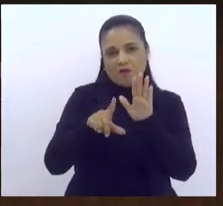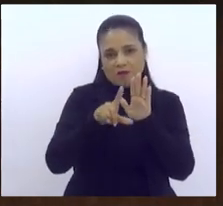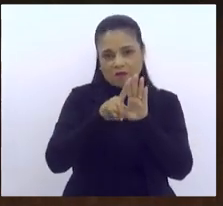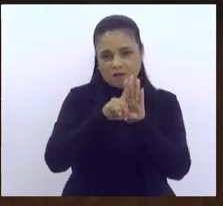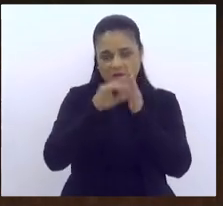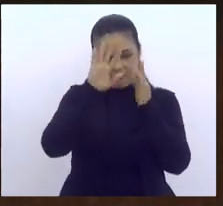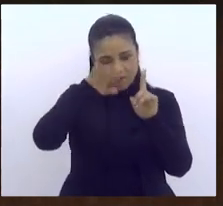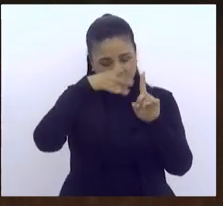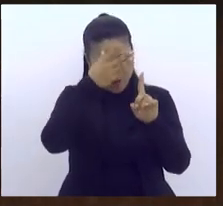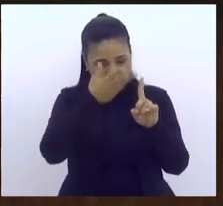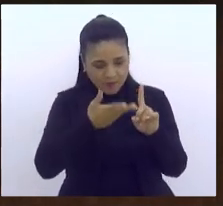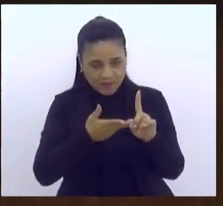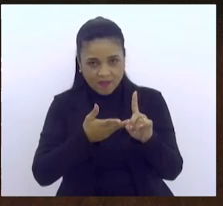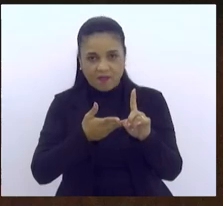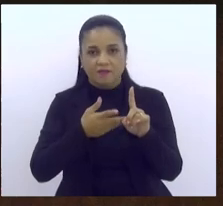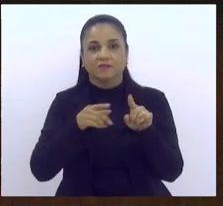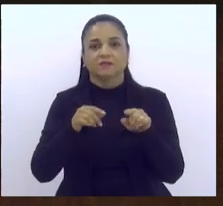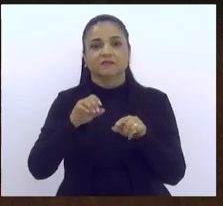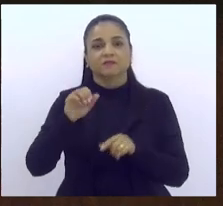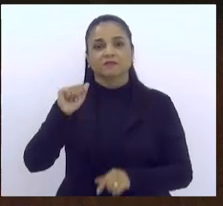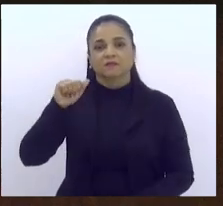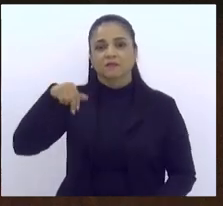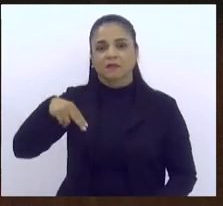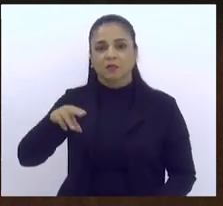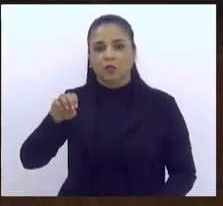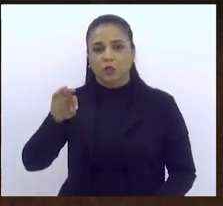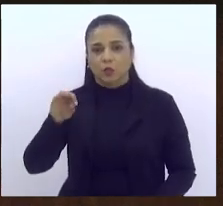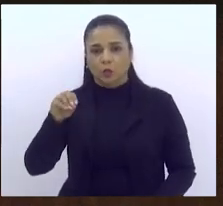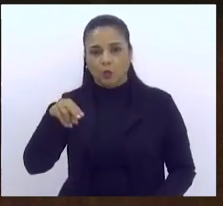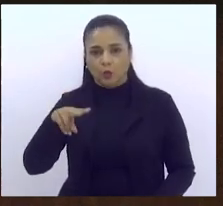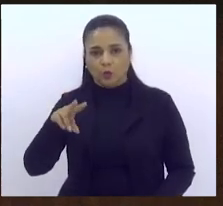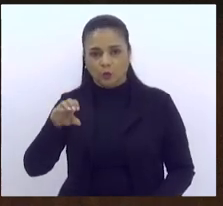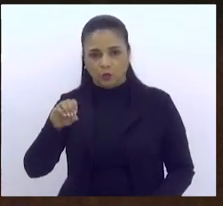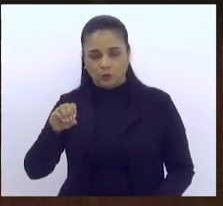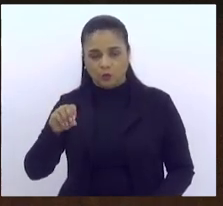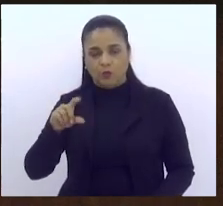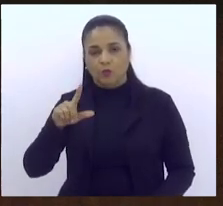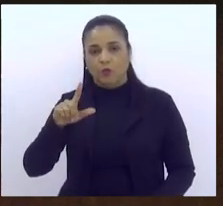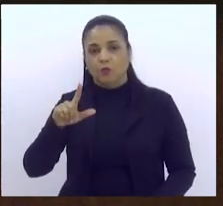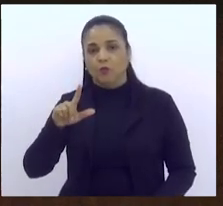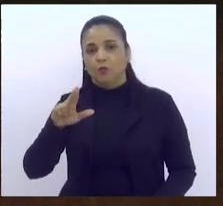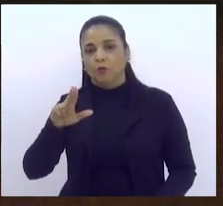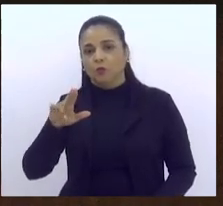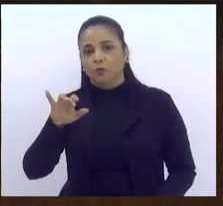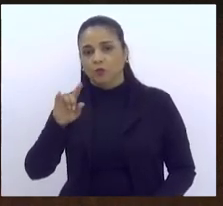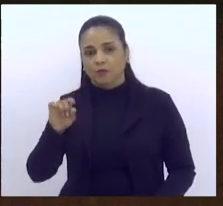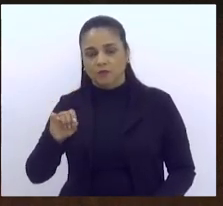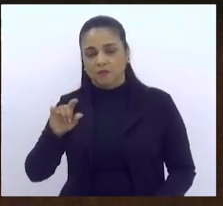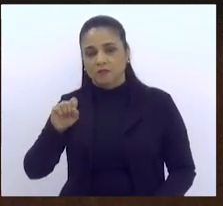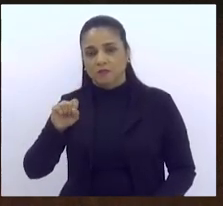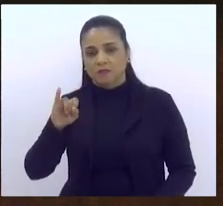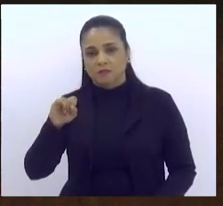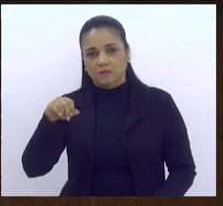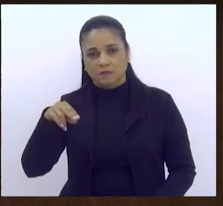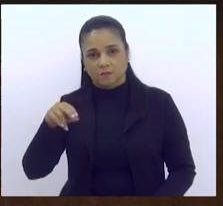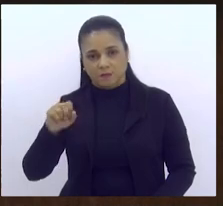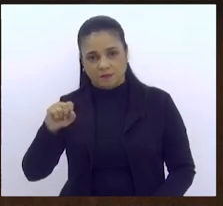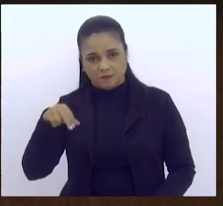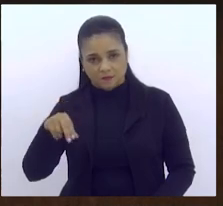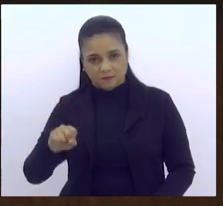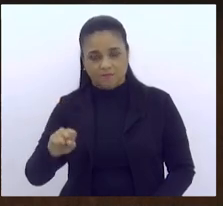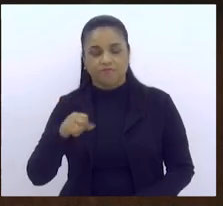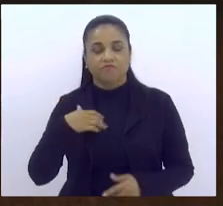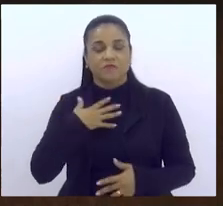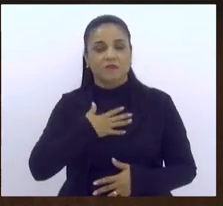ao professor Antônio, Luiz Antônio Simas. E dizer, presidente, que, apesar